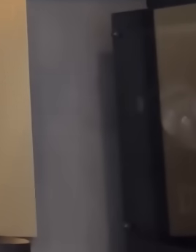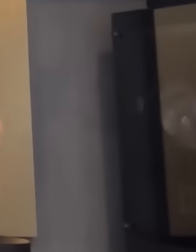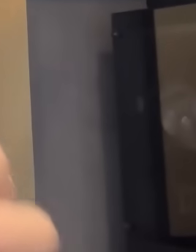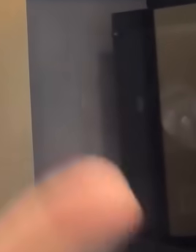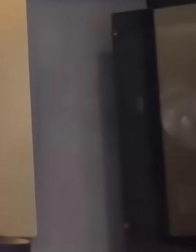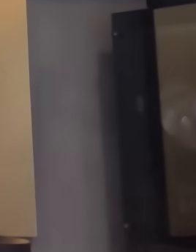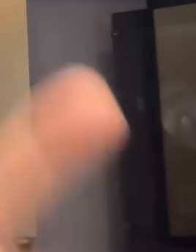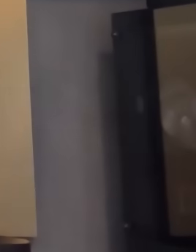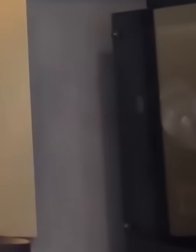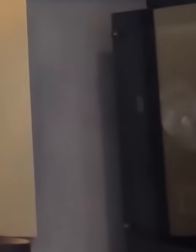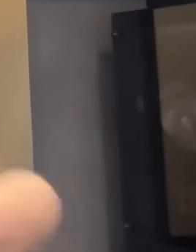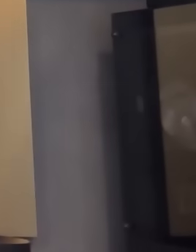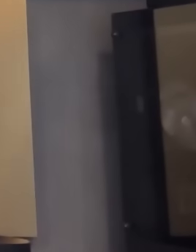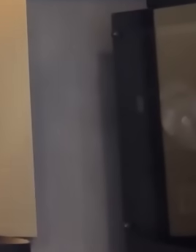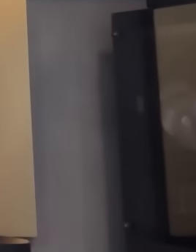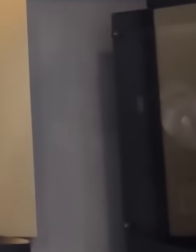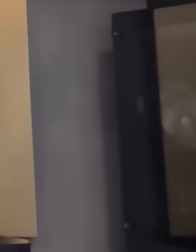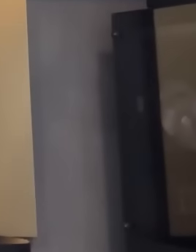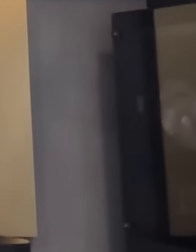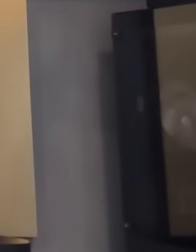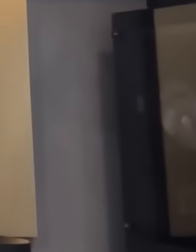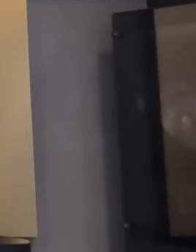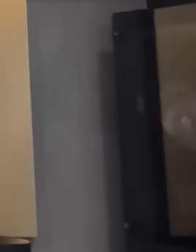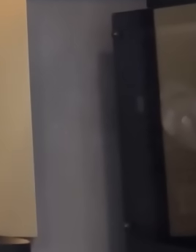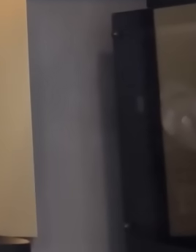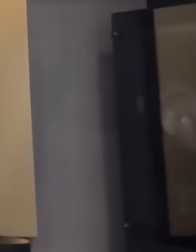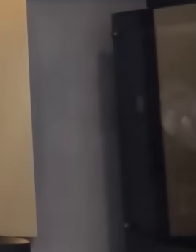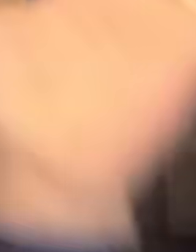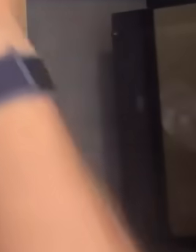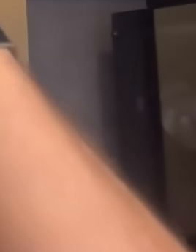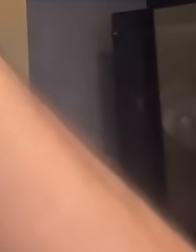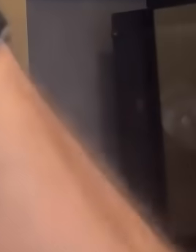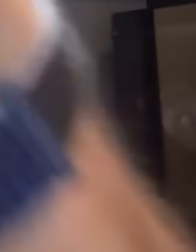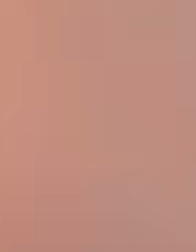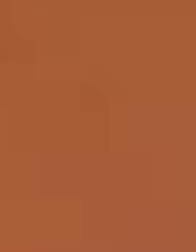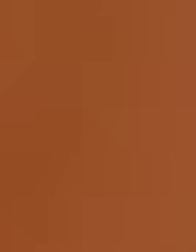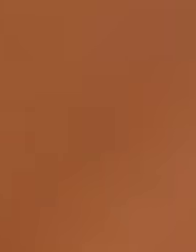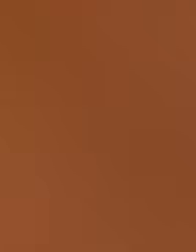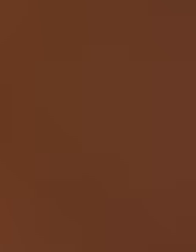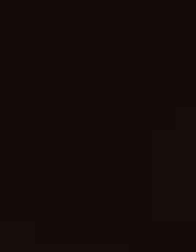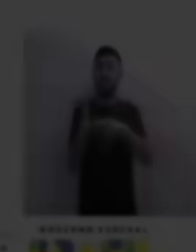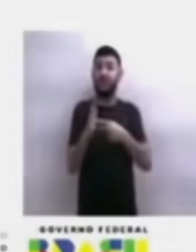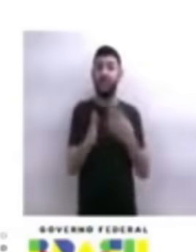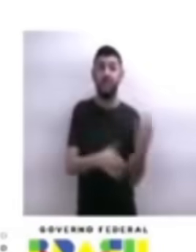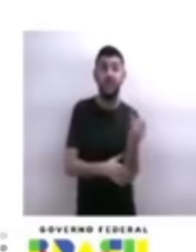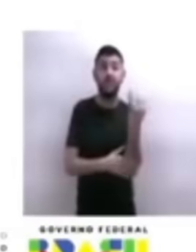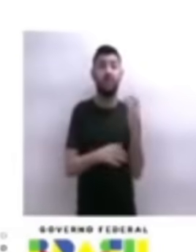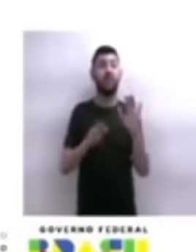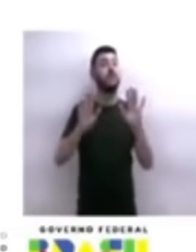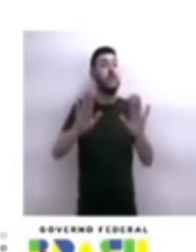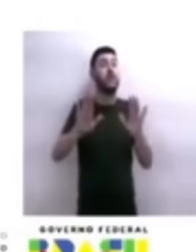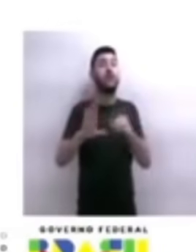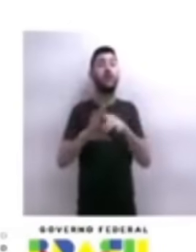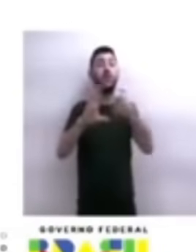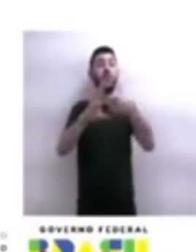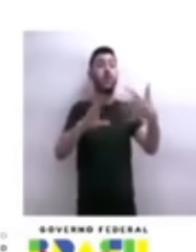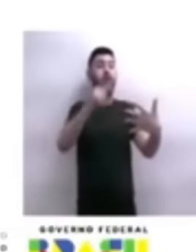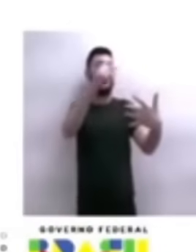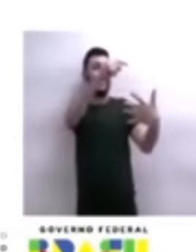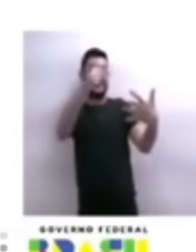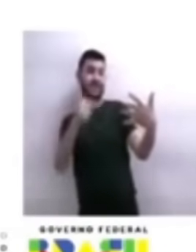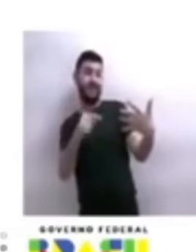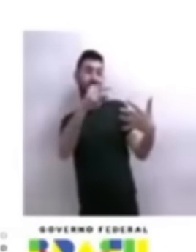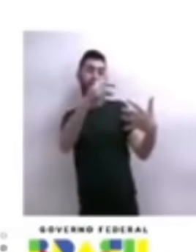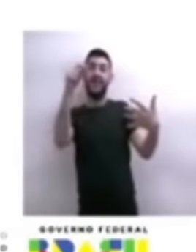eles dizem que atualizou e não atualizou. Vejam aí na tela, vejam só. Um aspecto importante que a gente